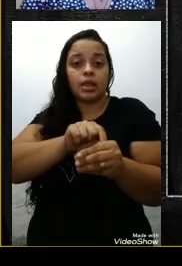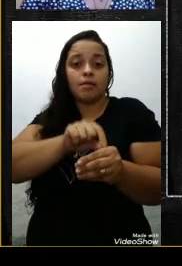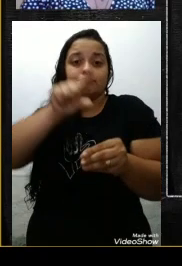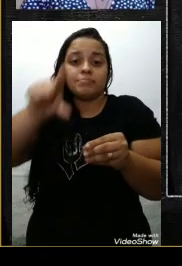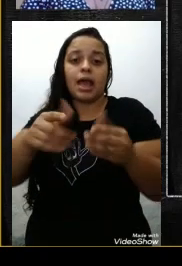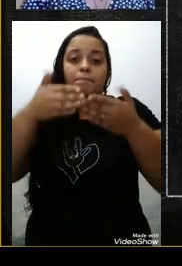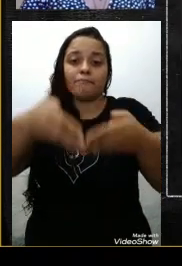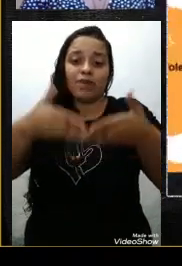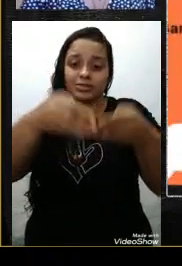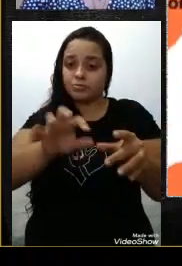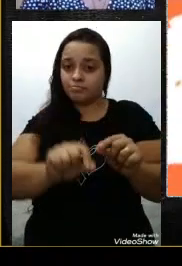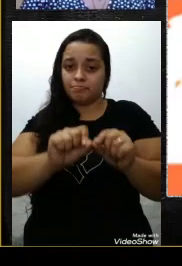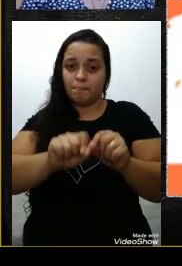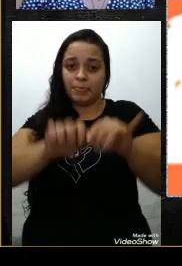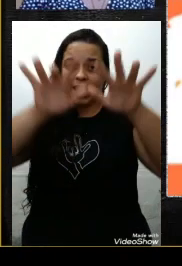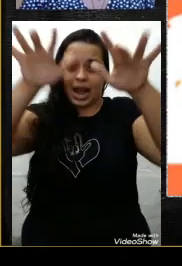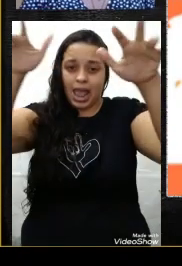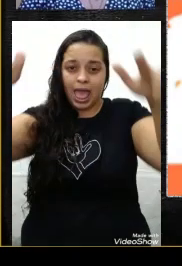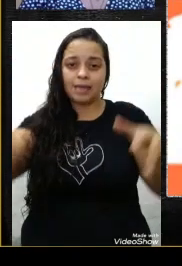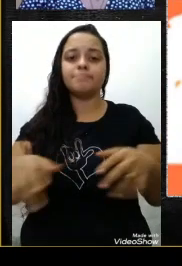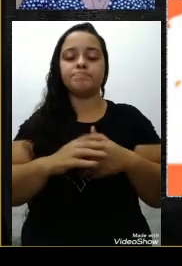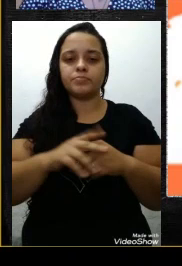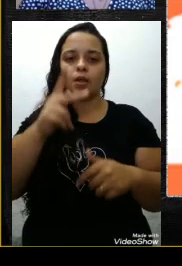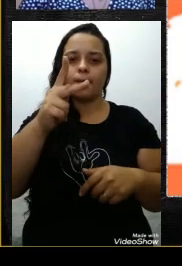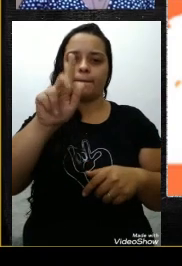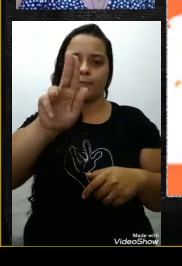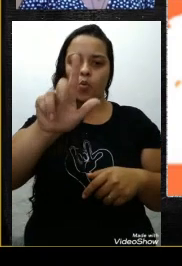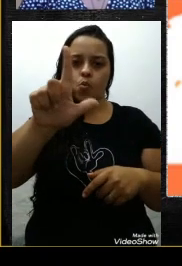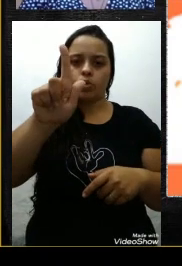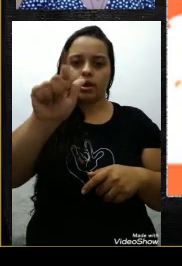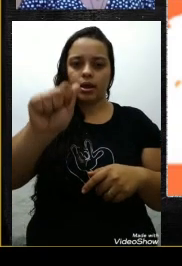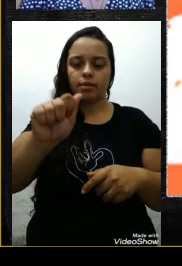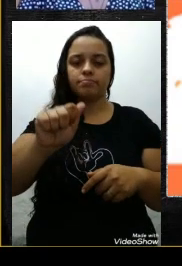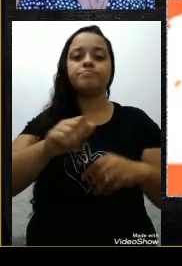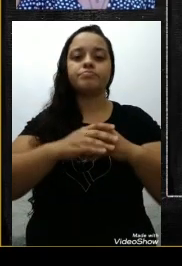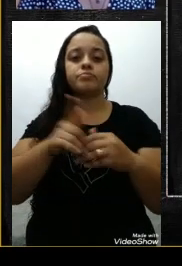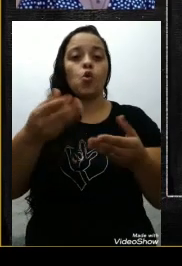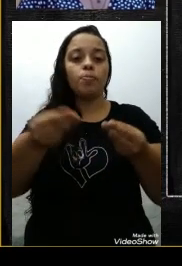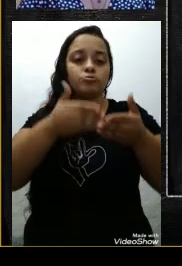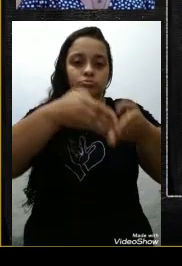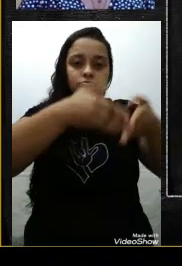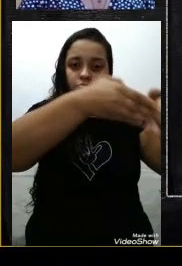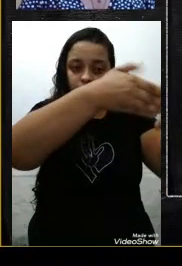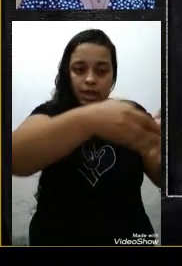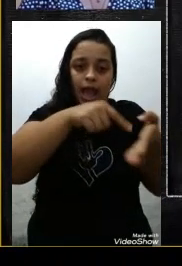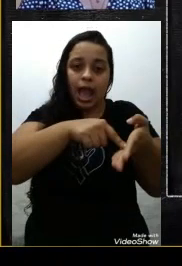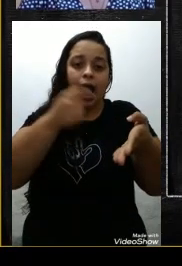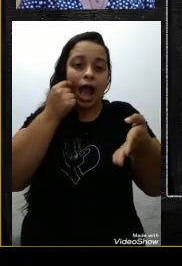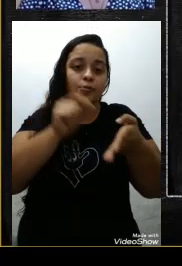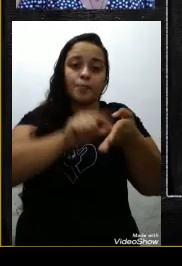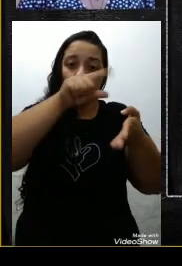chegavam até as cidades italianas e se espalhavam por todo o continente europeu através das rotas de